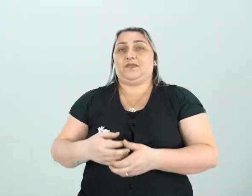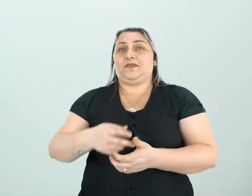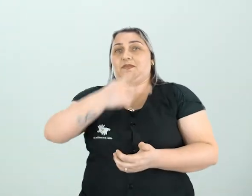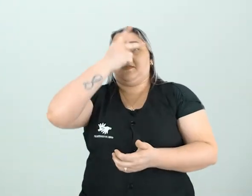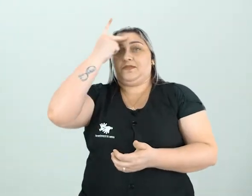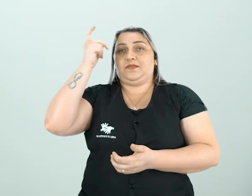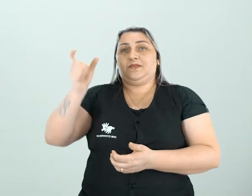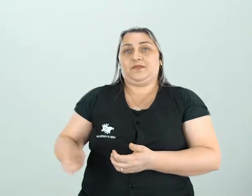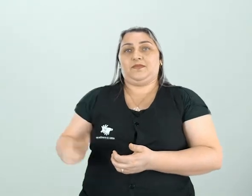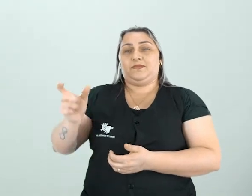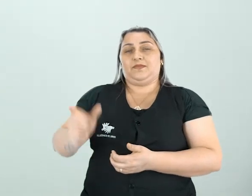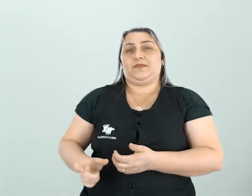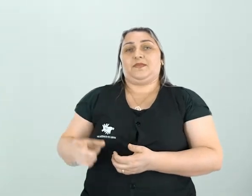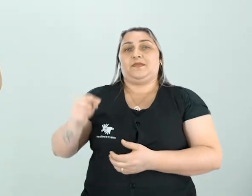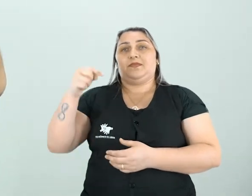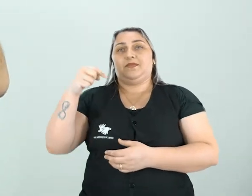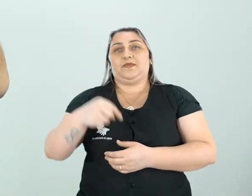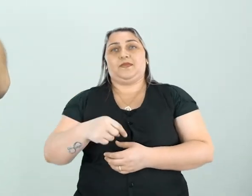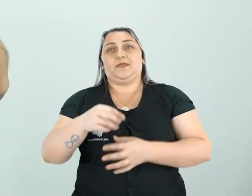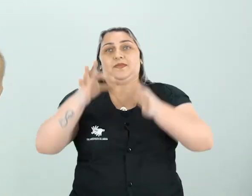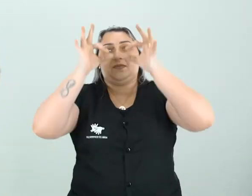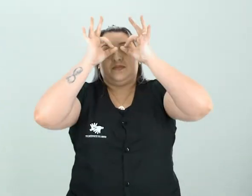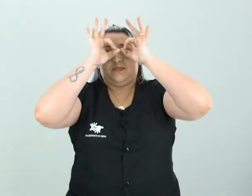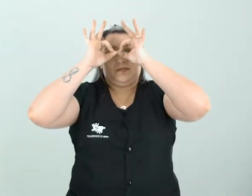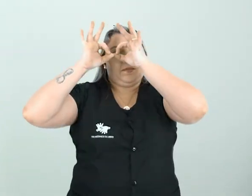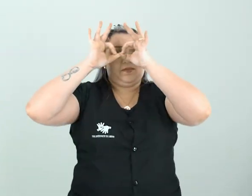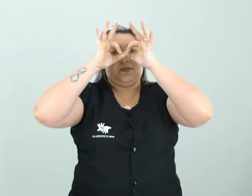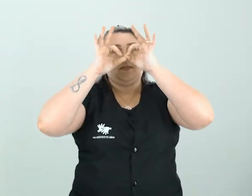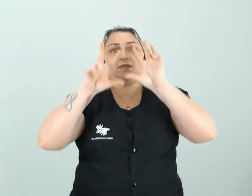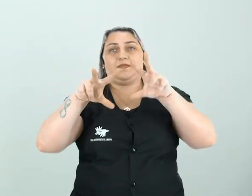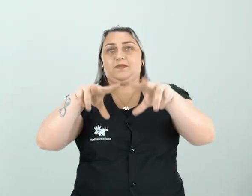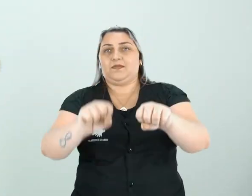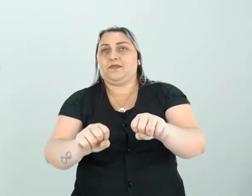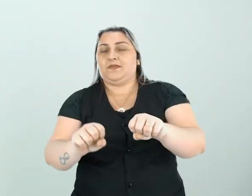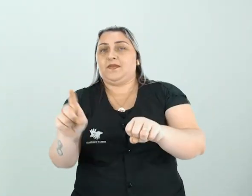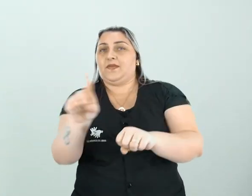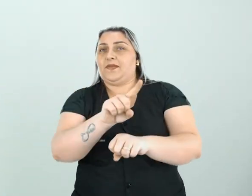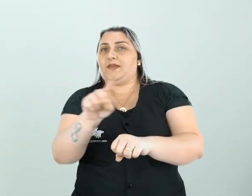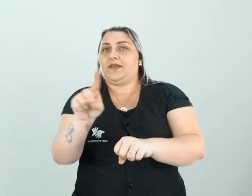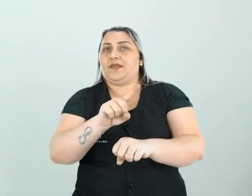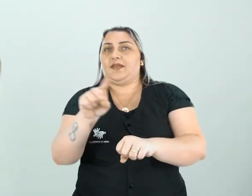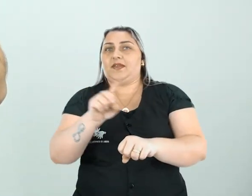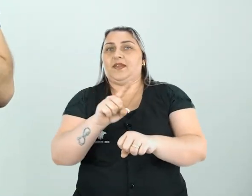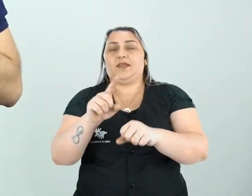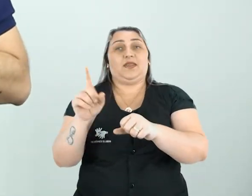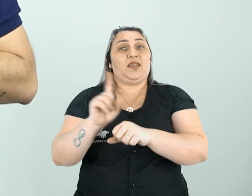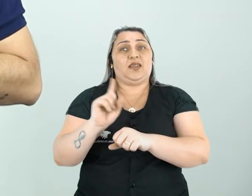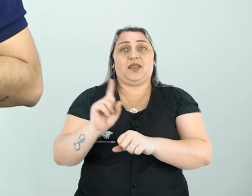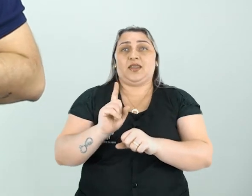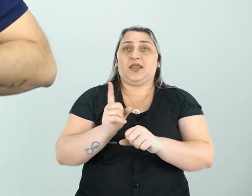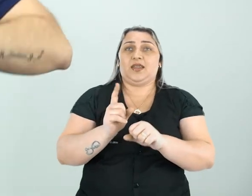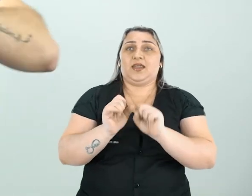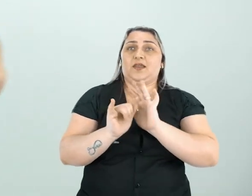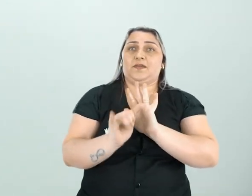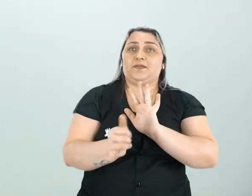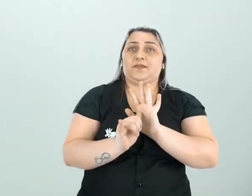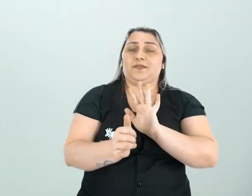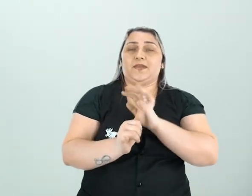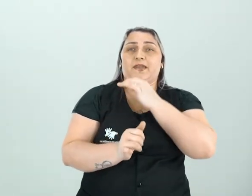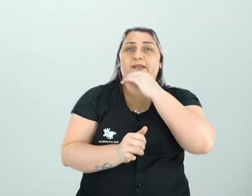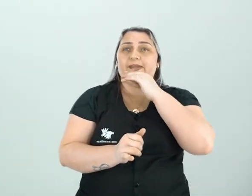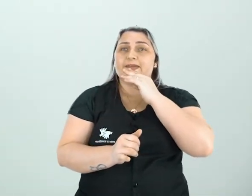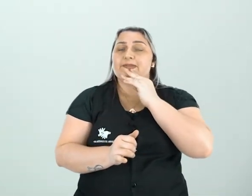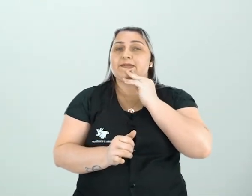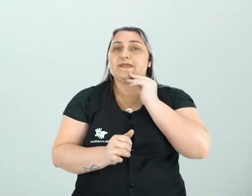história. No caso aqui, nem a coruja, nem a águia, no caso do reconto anterior, nem a coruja e nem a